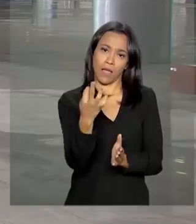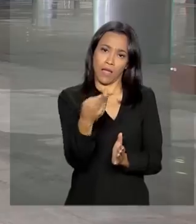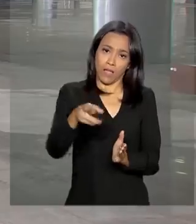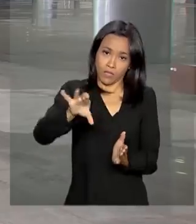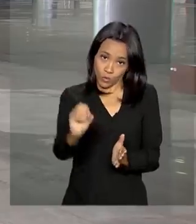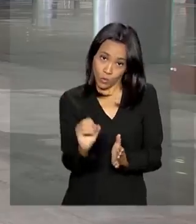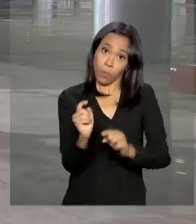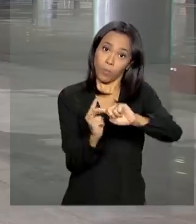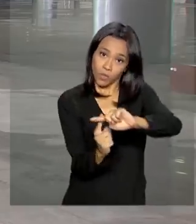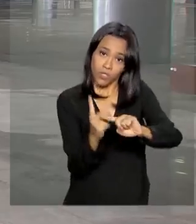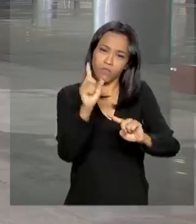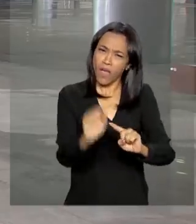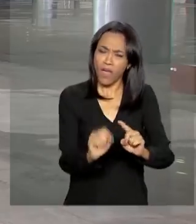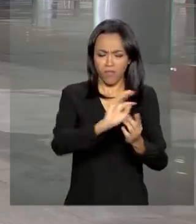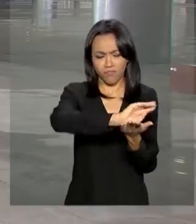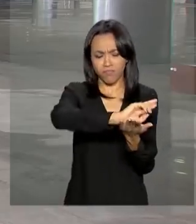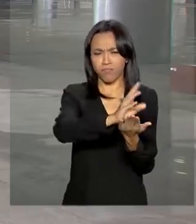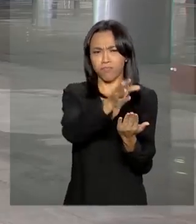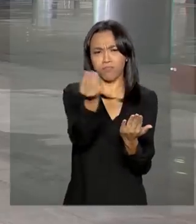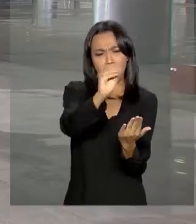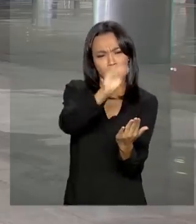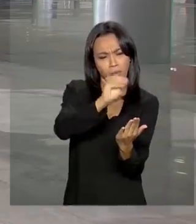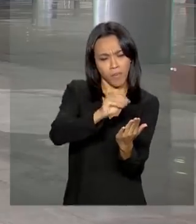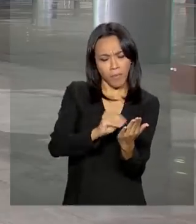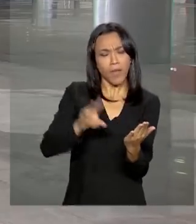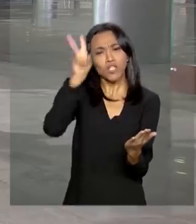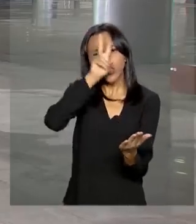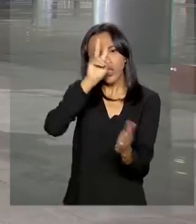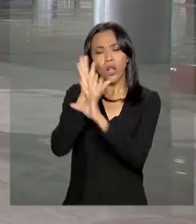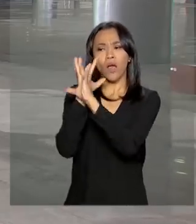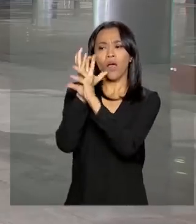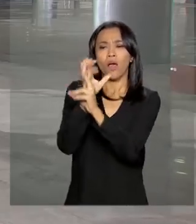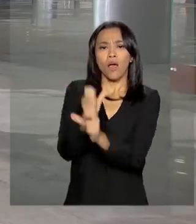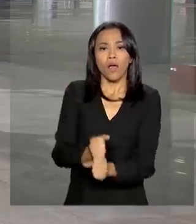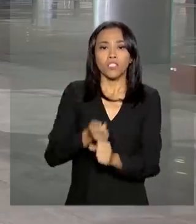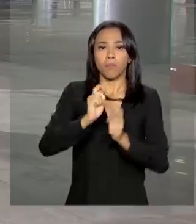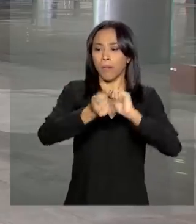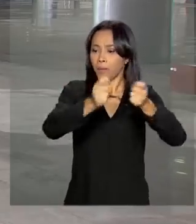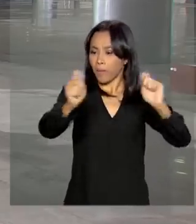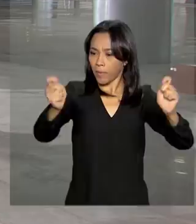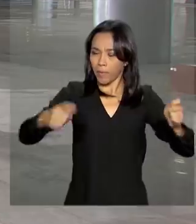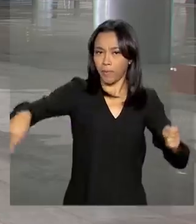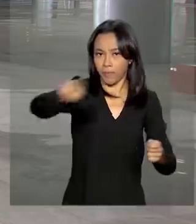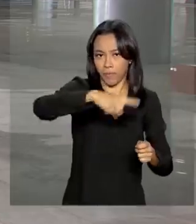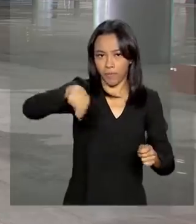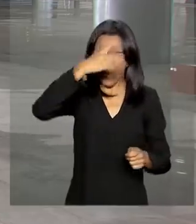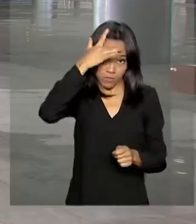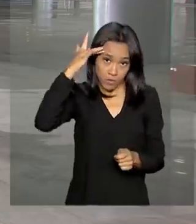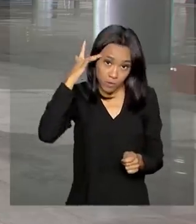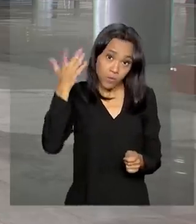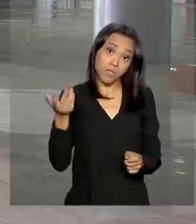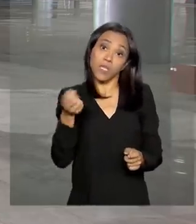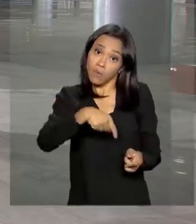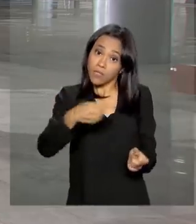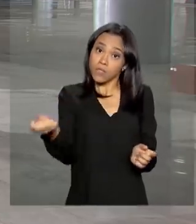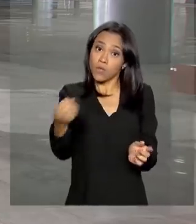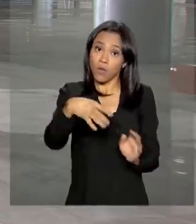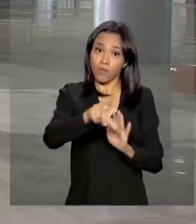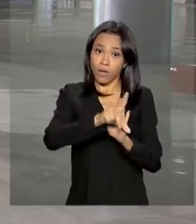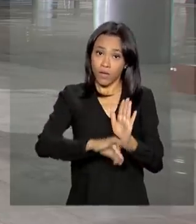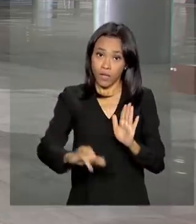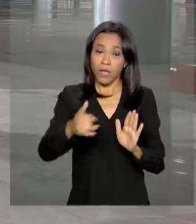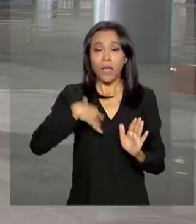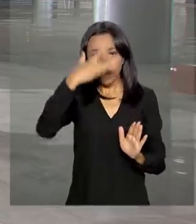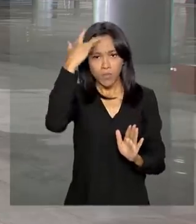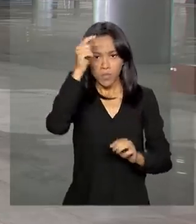um banco de dados que reúne o histórico de pagamentos realizados pelos consumidores. E com a nova lei, todos